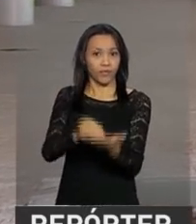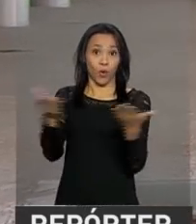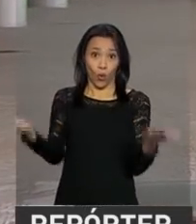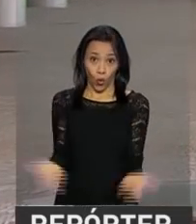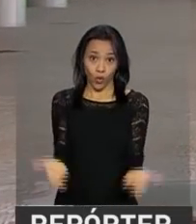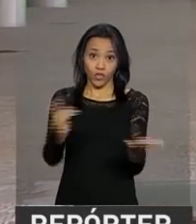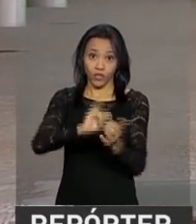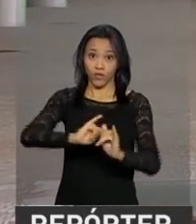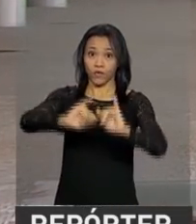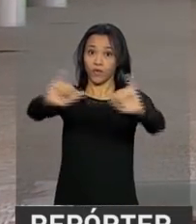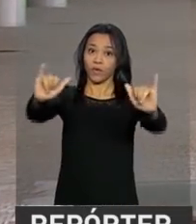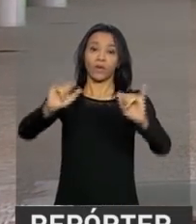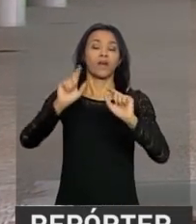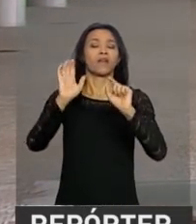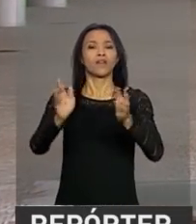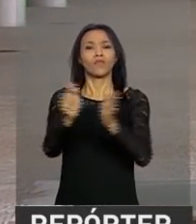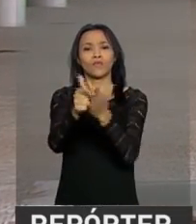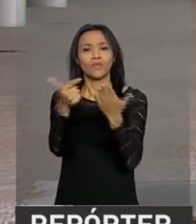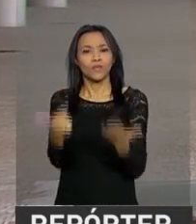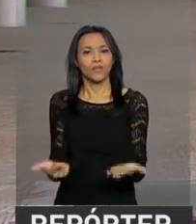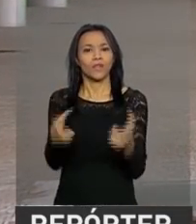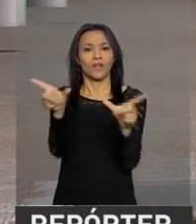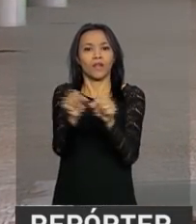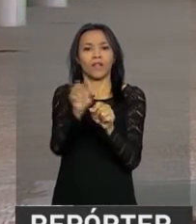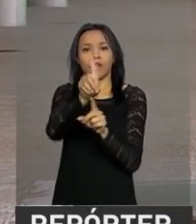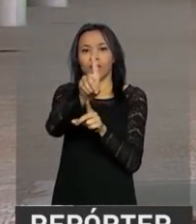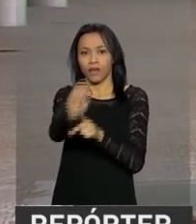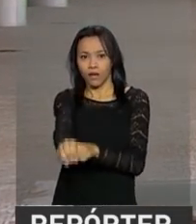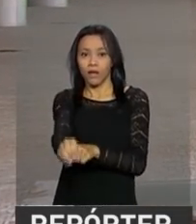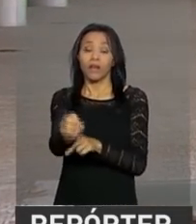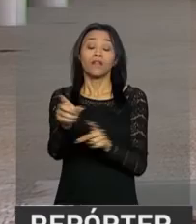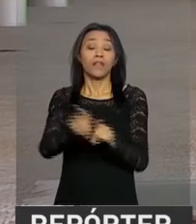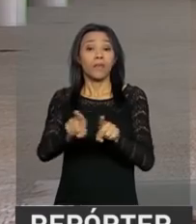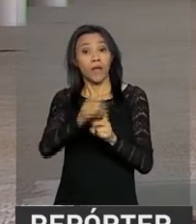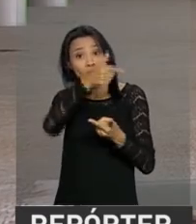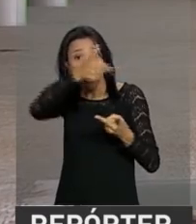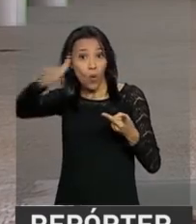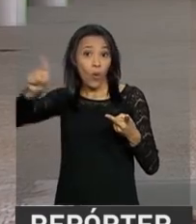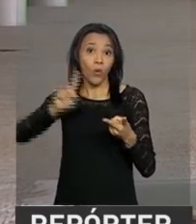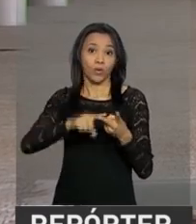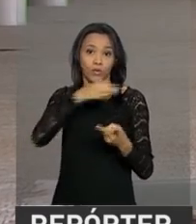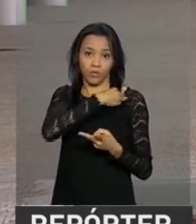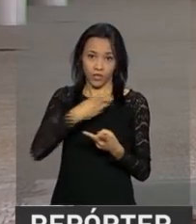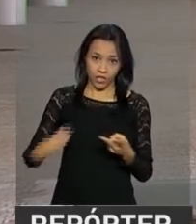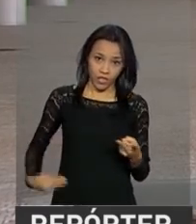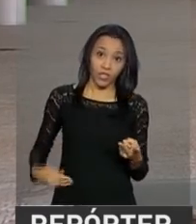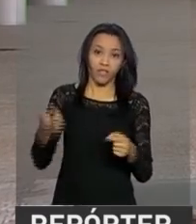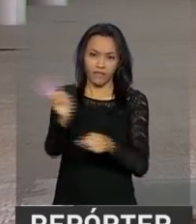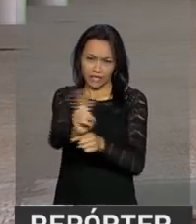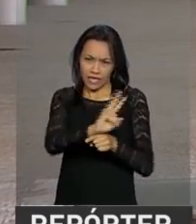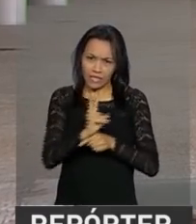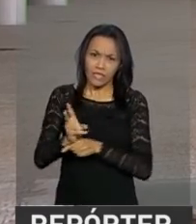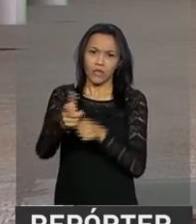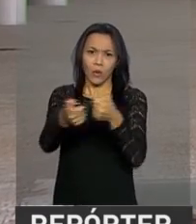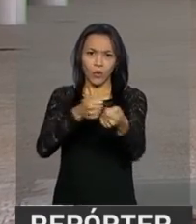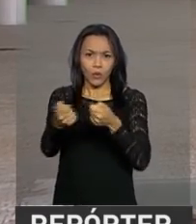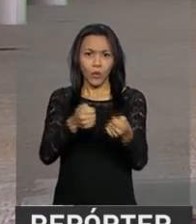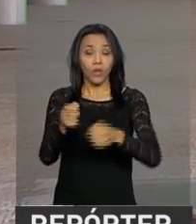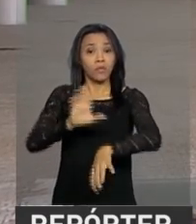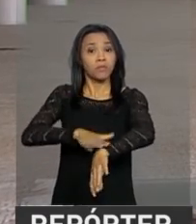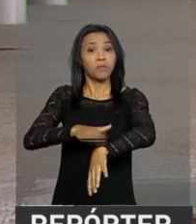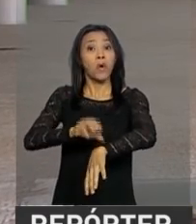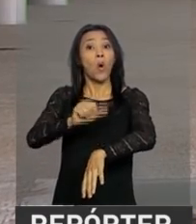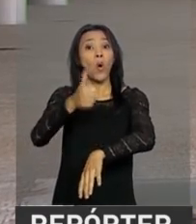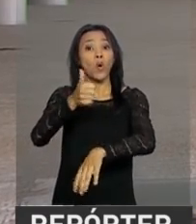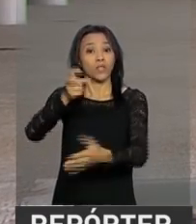do Diário Oficial da União. E a cerimônia do novo ministro da Transparência, Fiscalização e Controle está prevista para 11 horas da